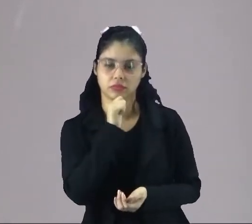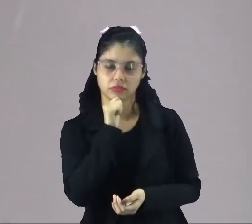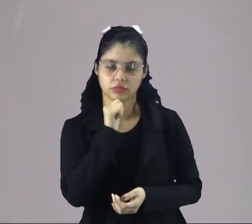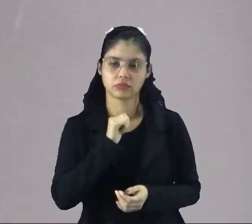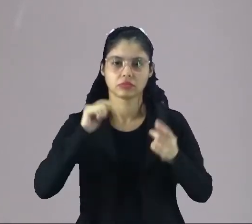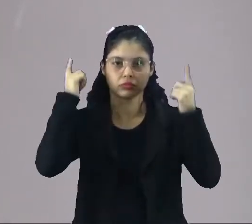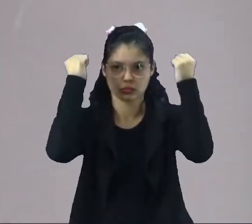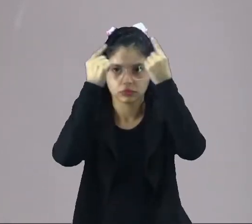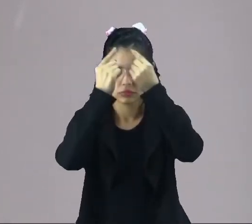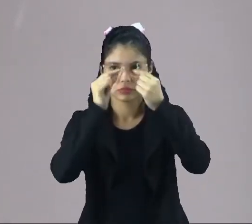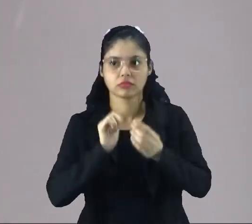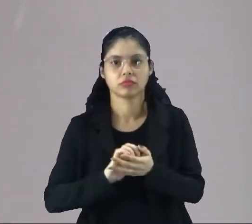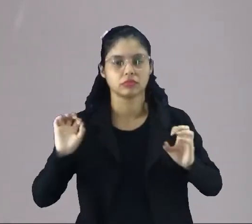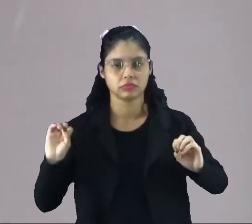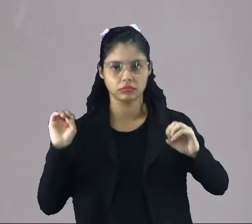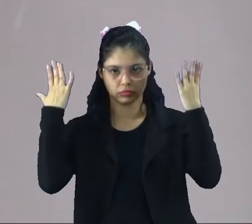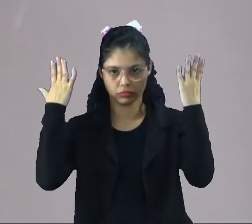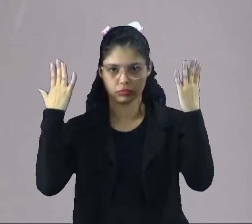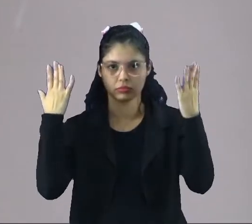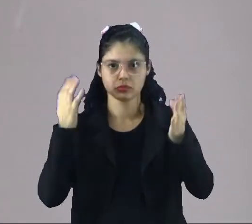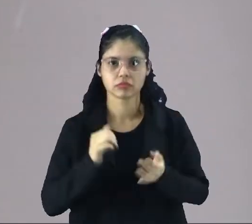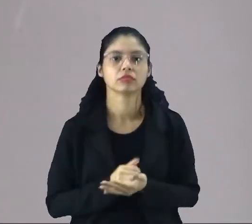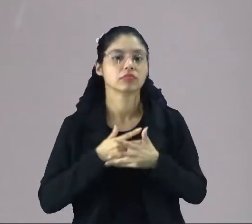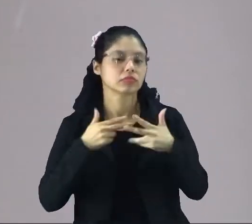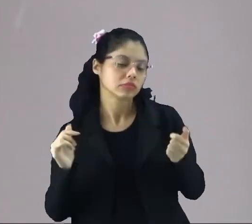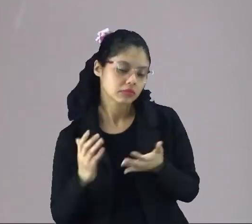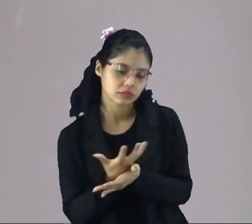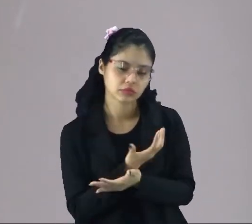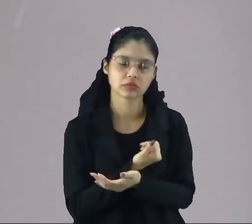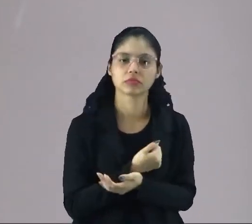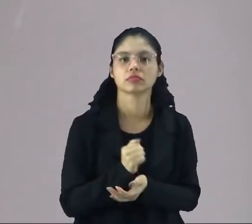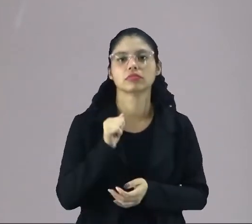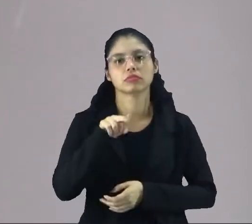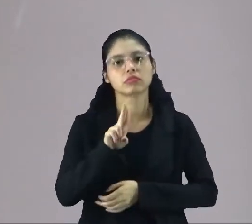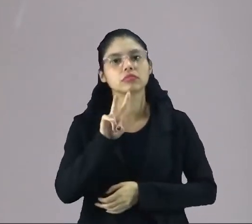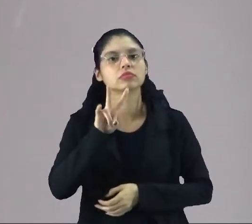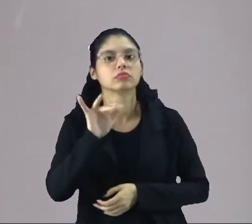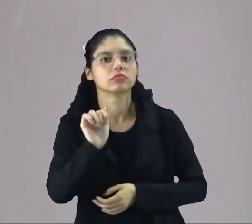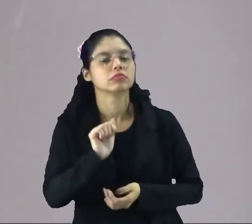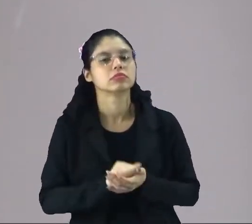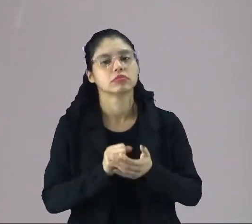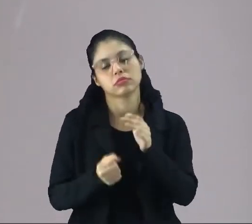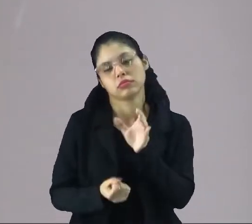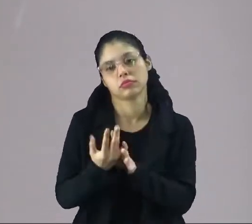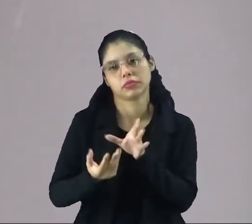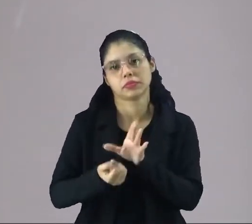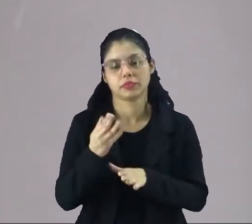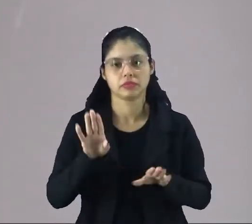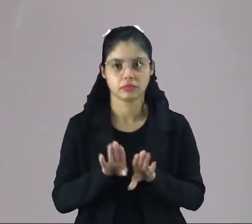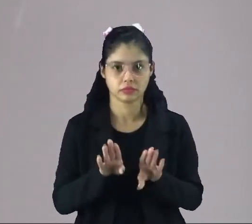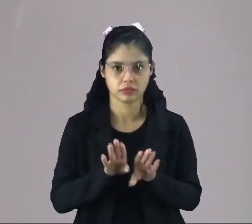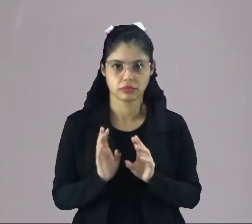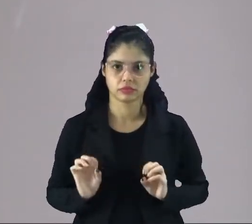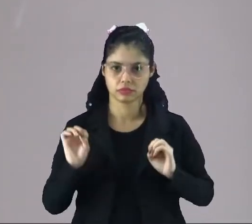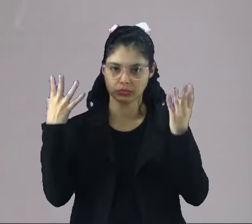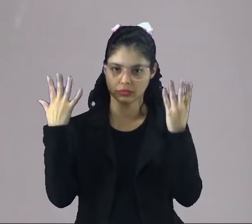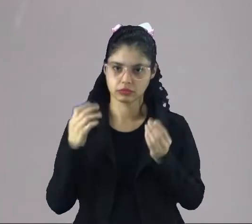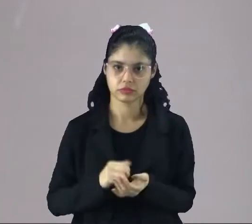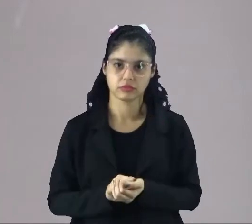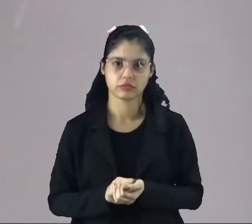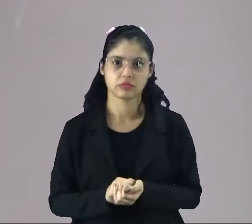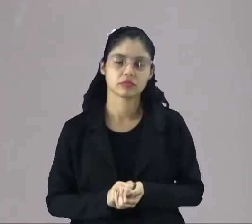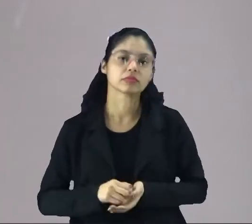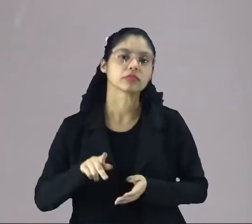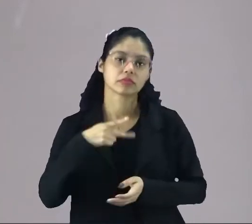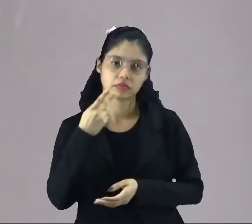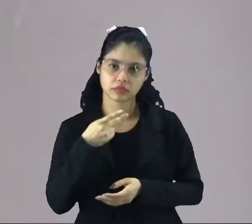aquelas festas para celebrar as colheitas de uvas, que eles produziam, e nessas festas eles louvavam aí